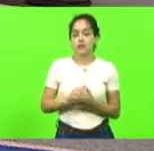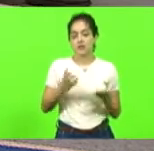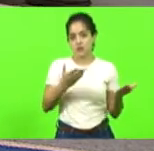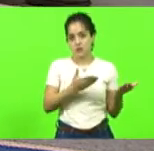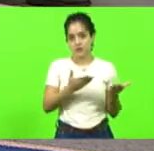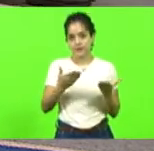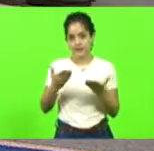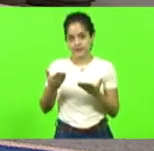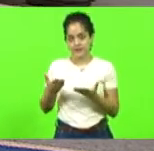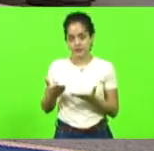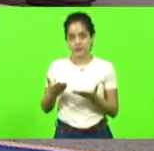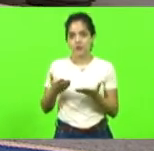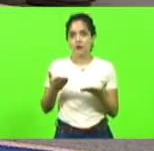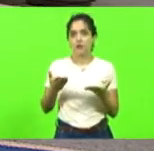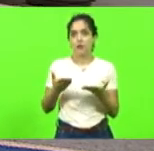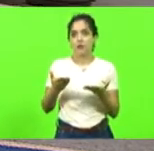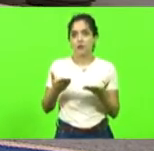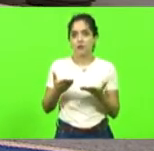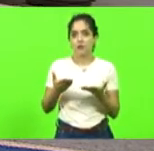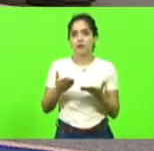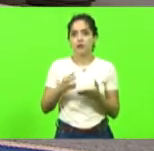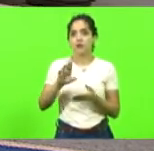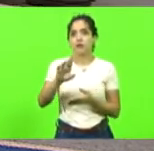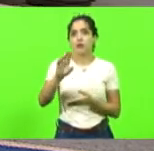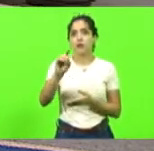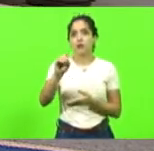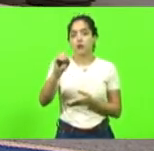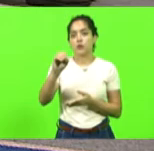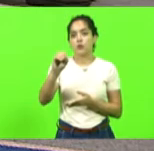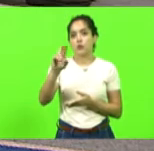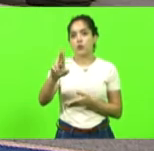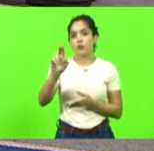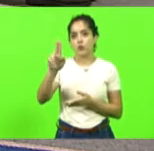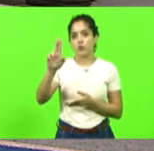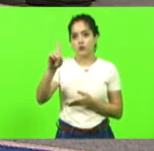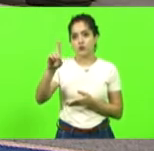Convidamos para receber a homenagem o senhor Rudinei José Sensi.